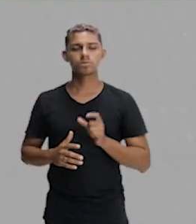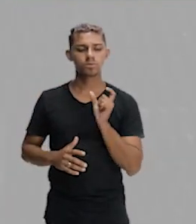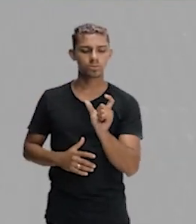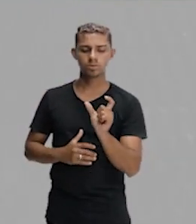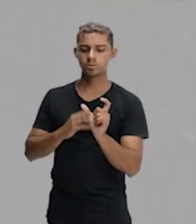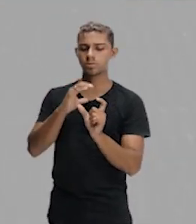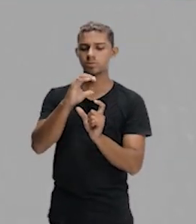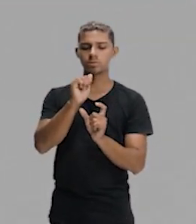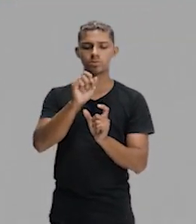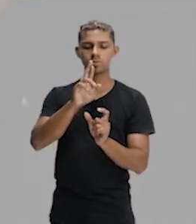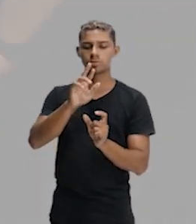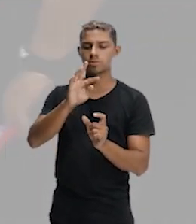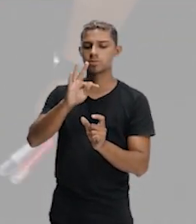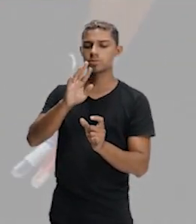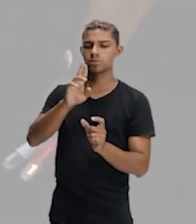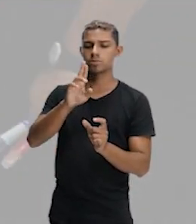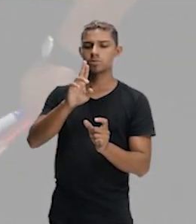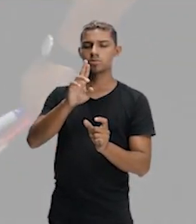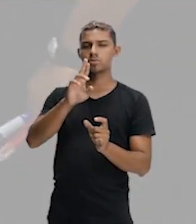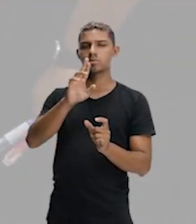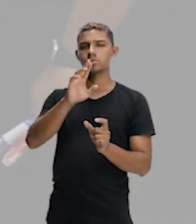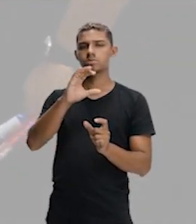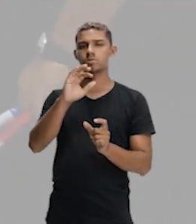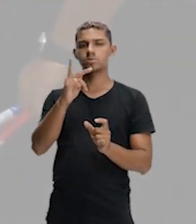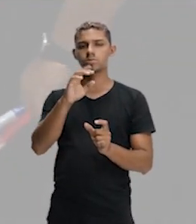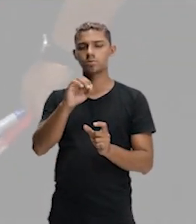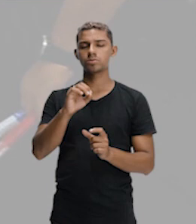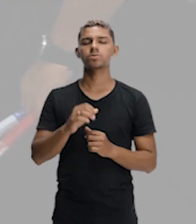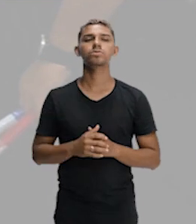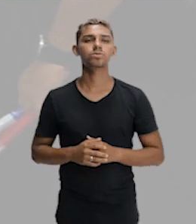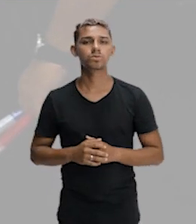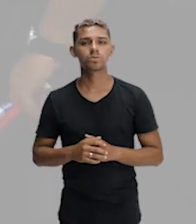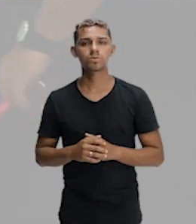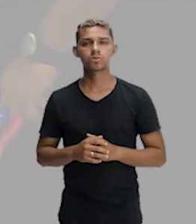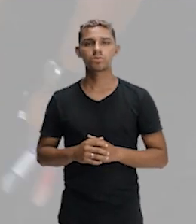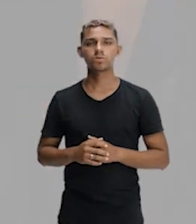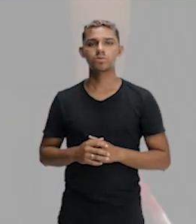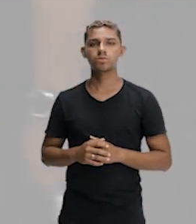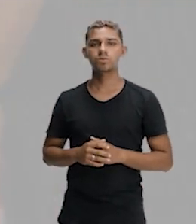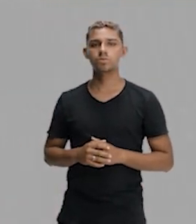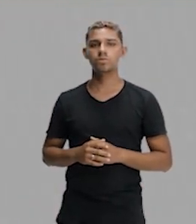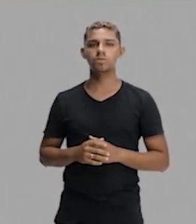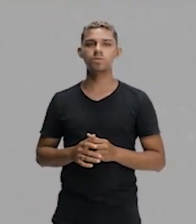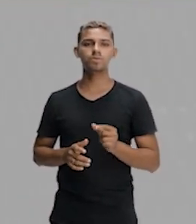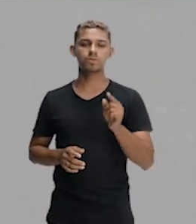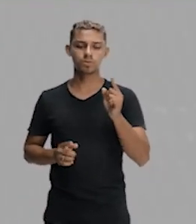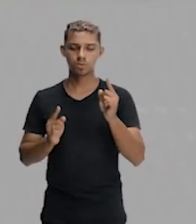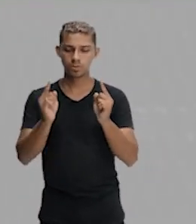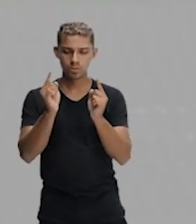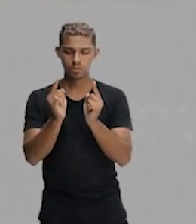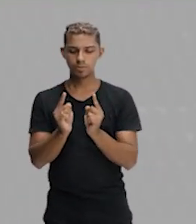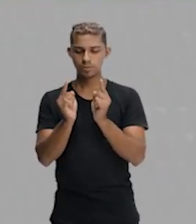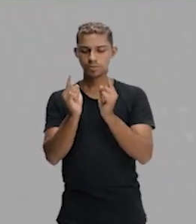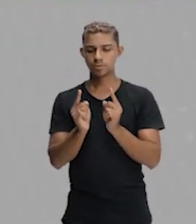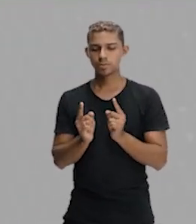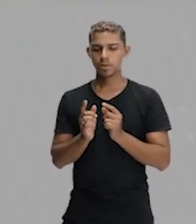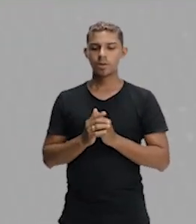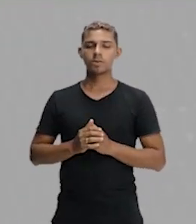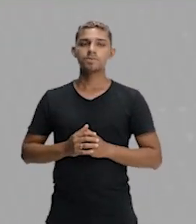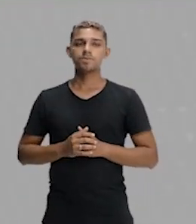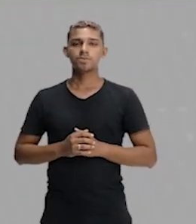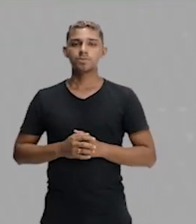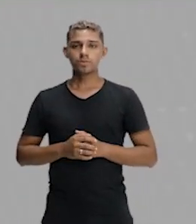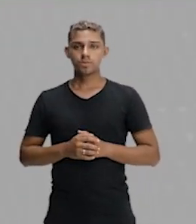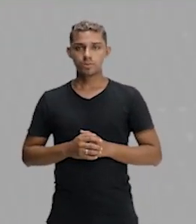duas barrinhas bem pequenininhas e paralelas. Essas barrinhas nada mais são do que